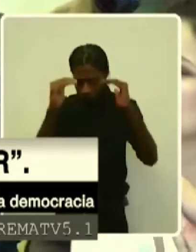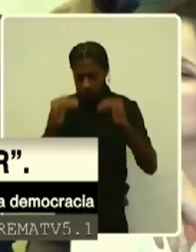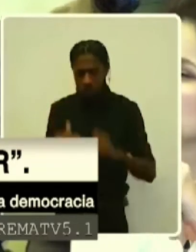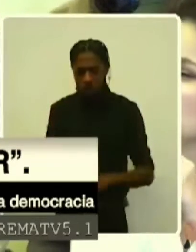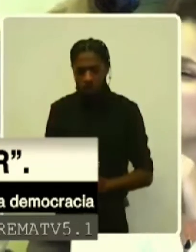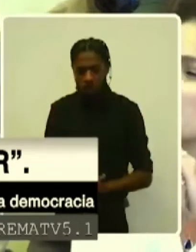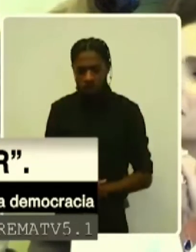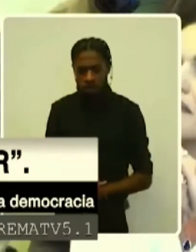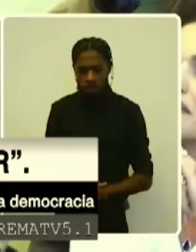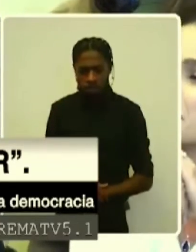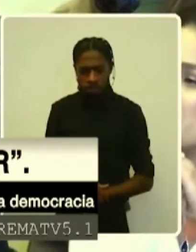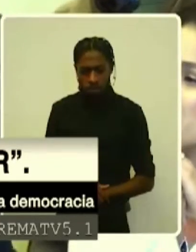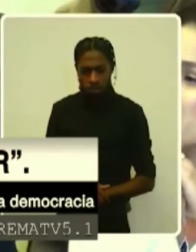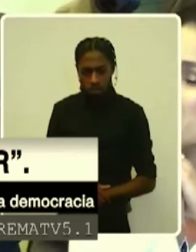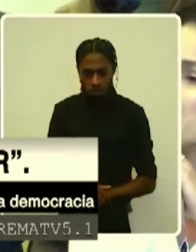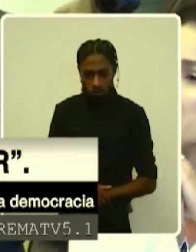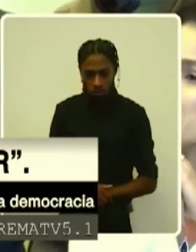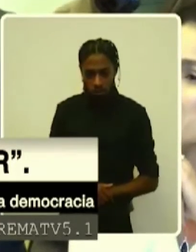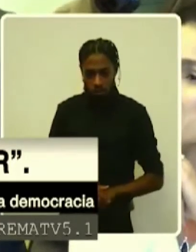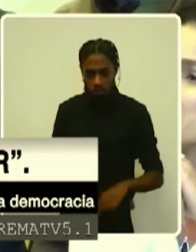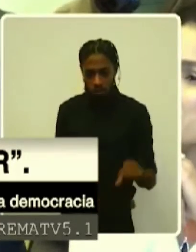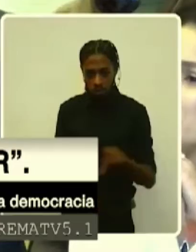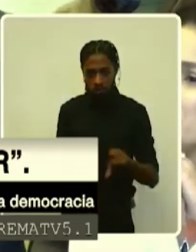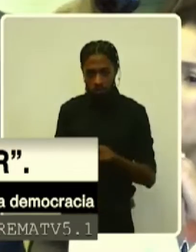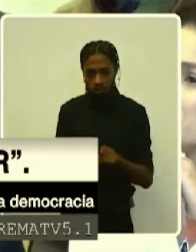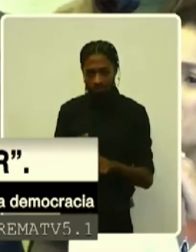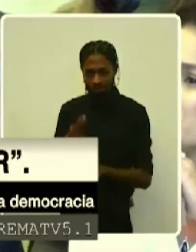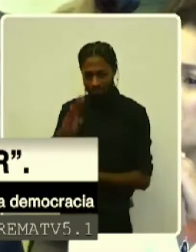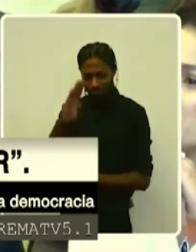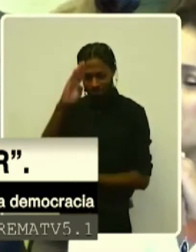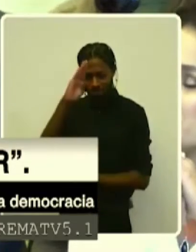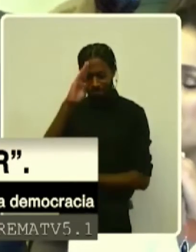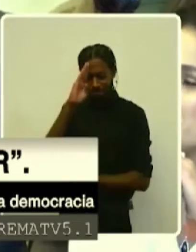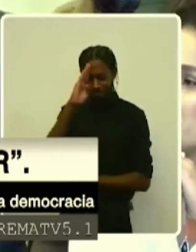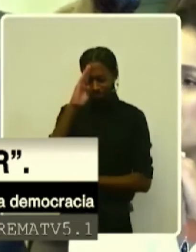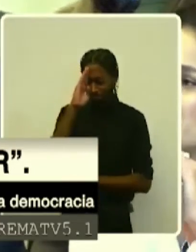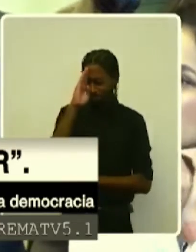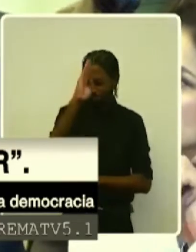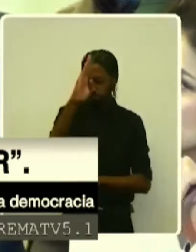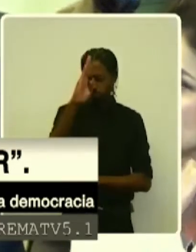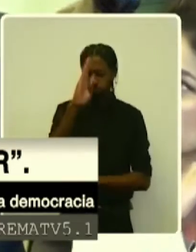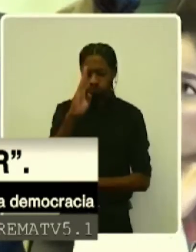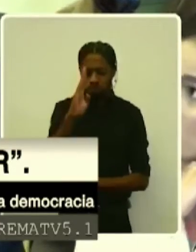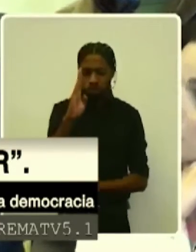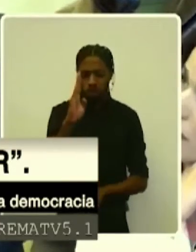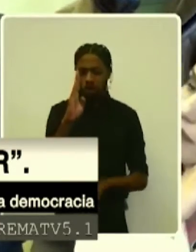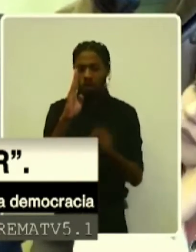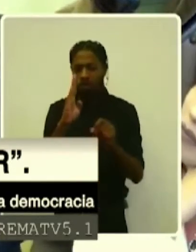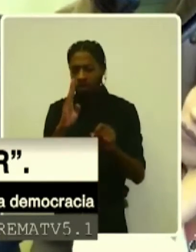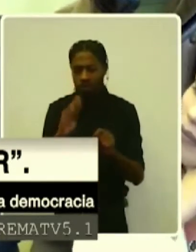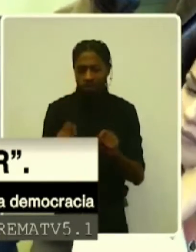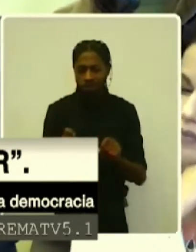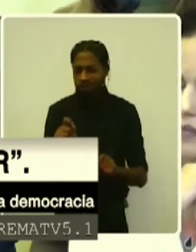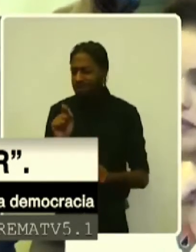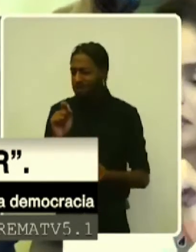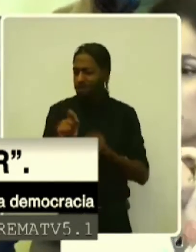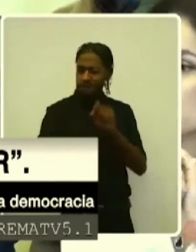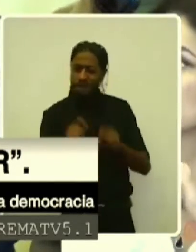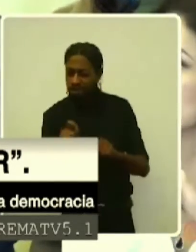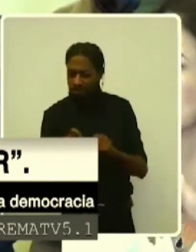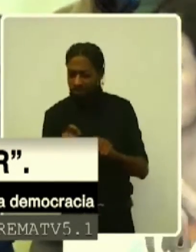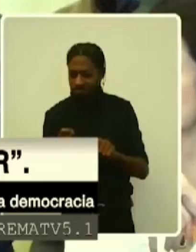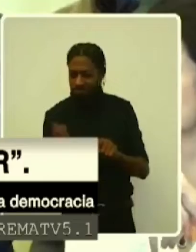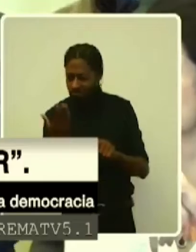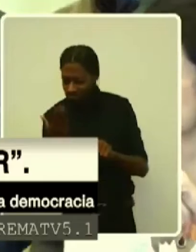E principalmente, o mais importante, o vencedor das eleições é o